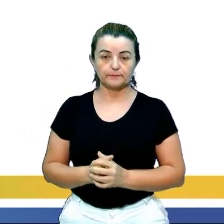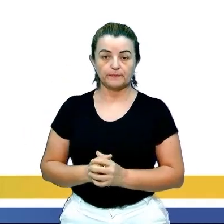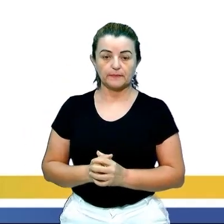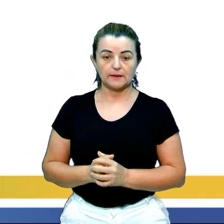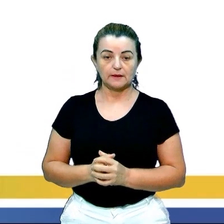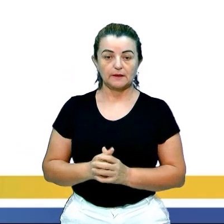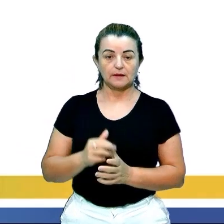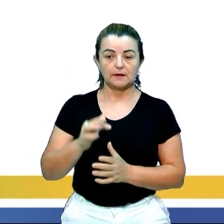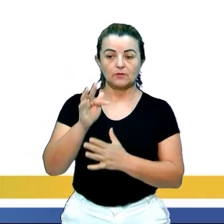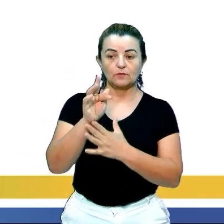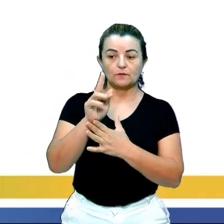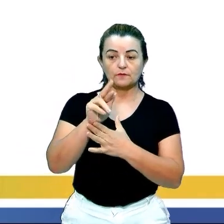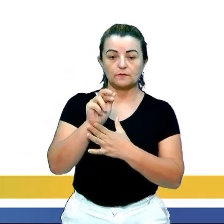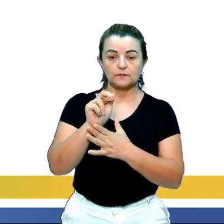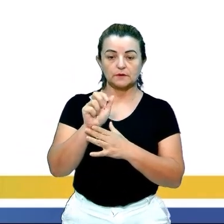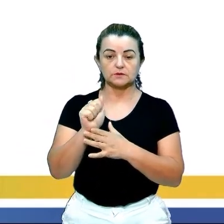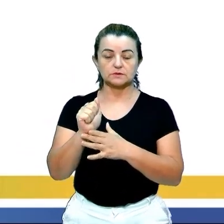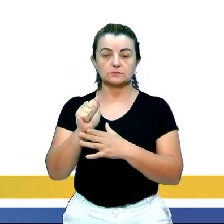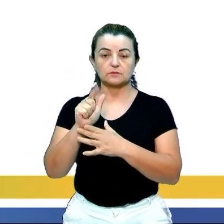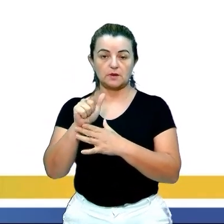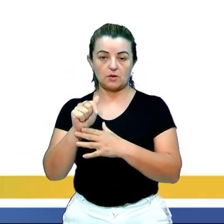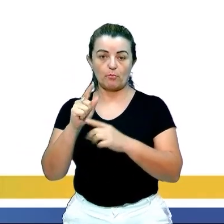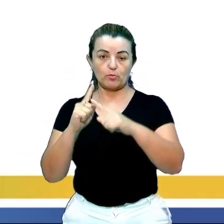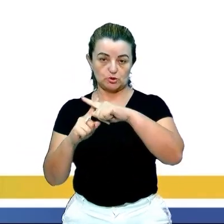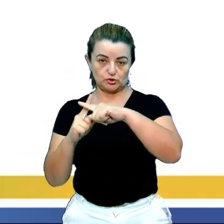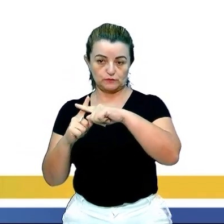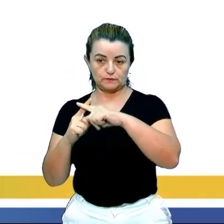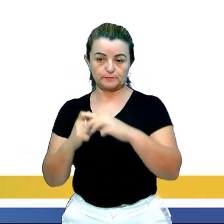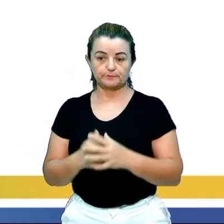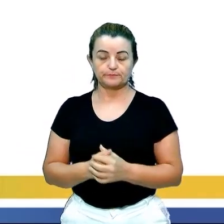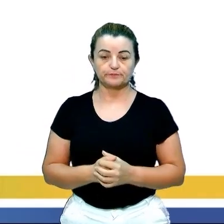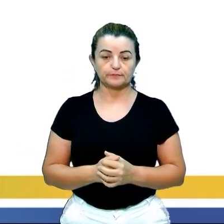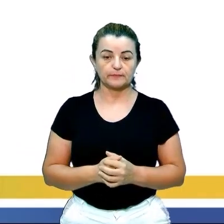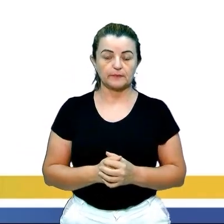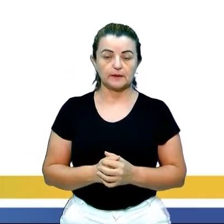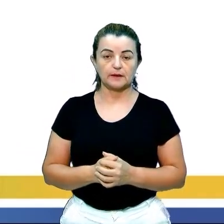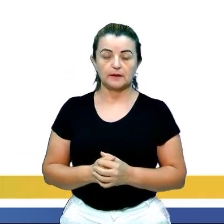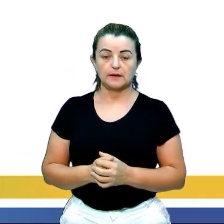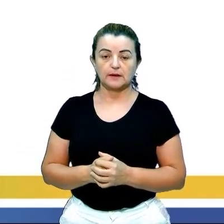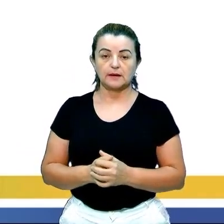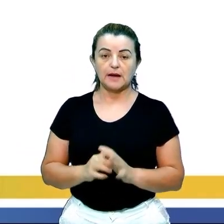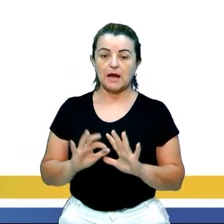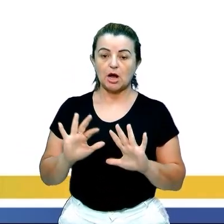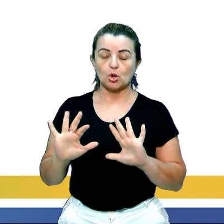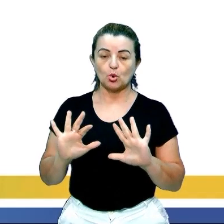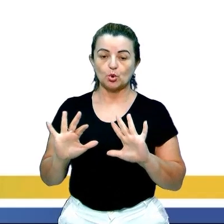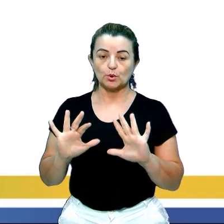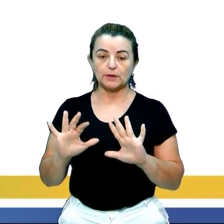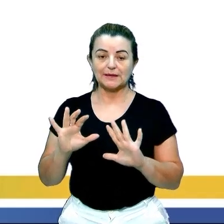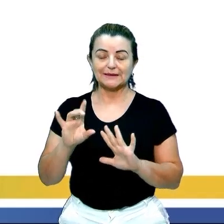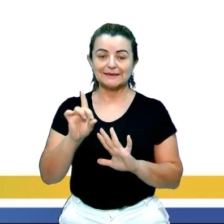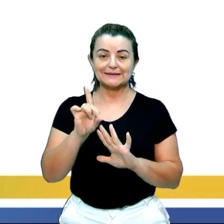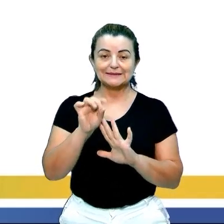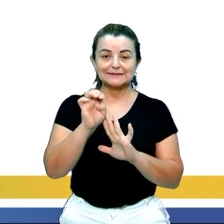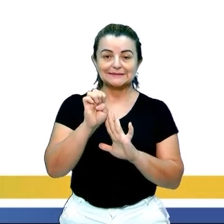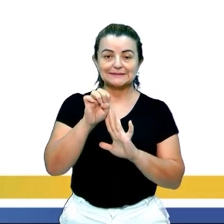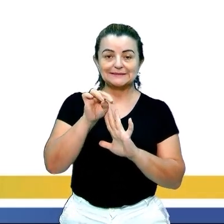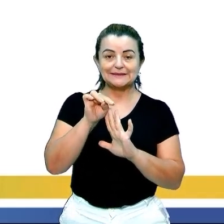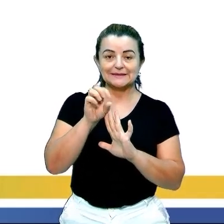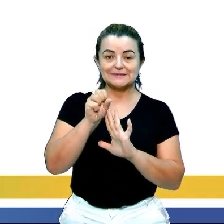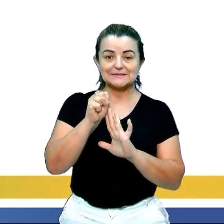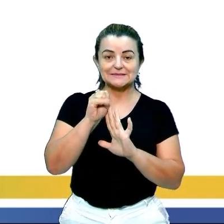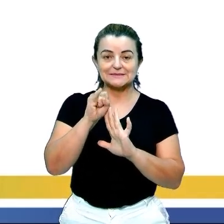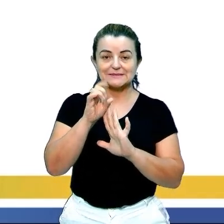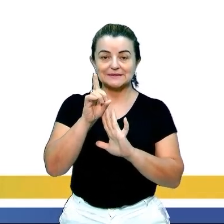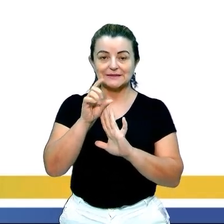Seria o frâncio o mais eletropositivo. Com relação à densidade, ela vai crescer no